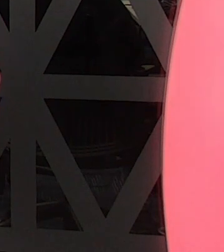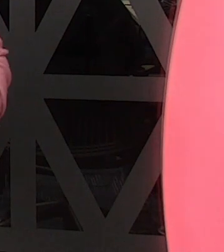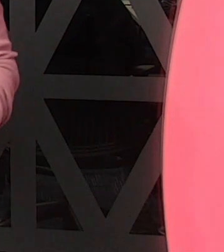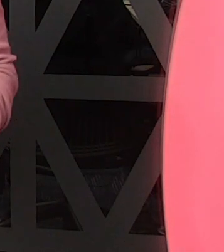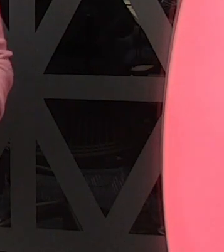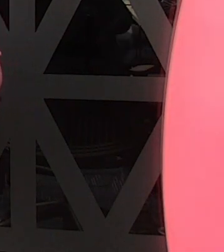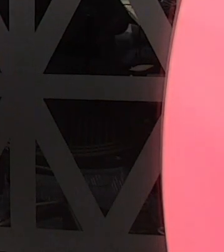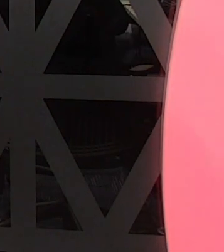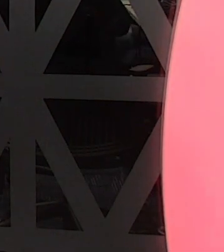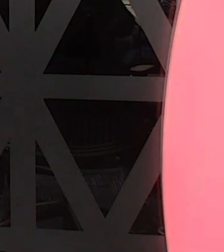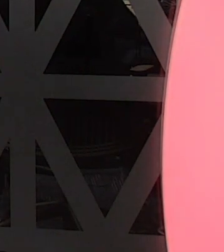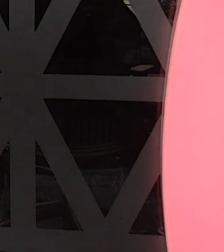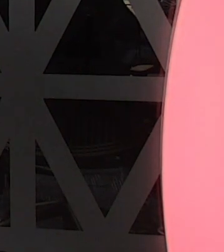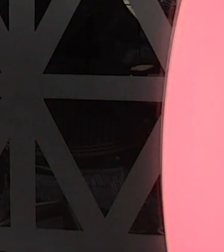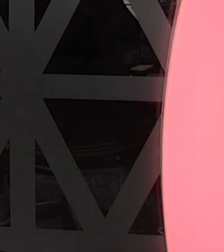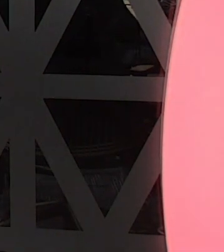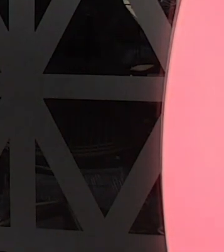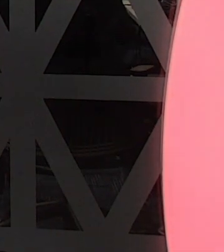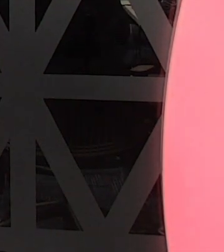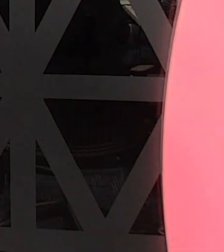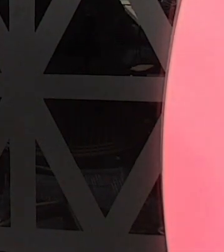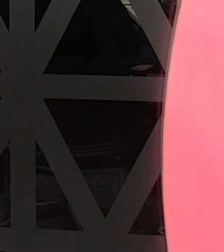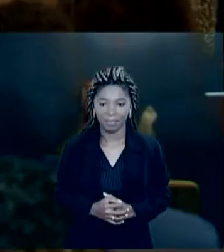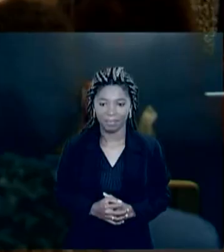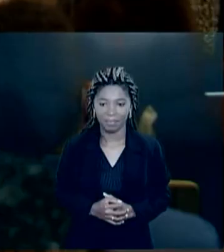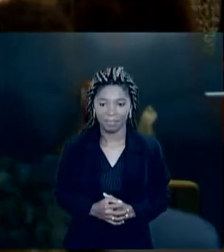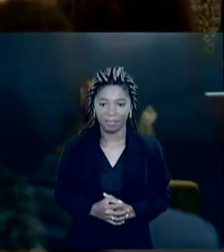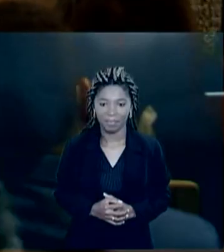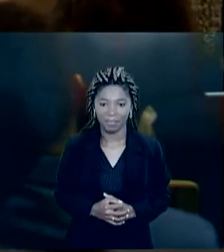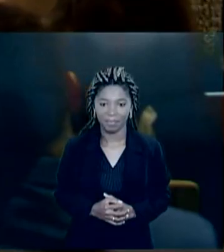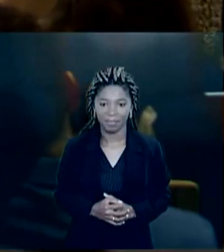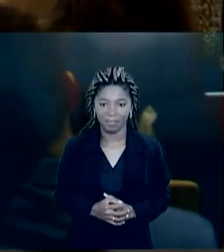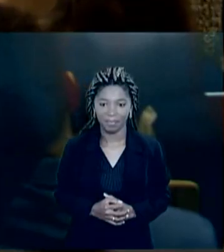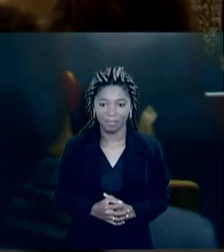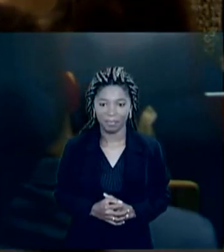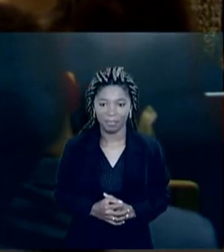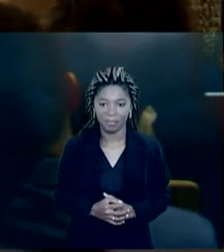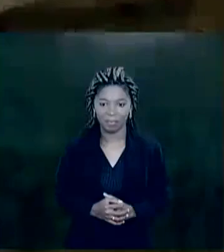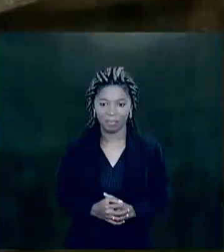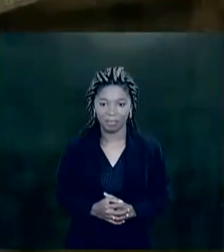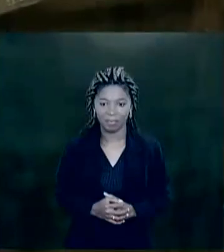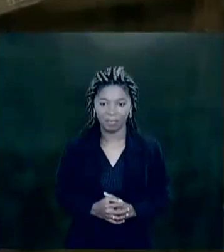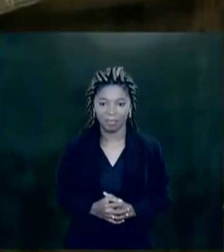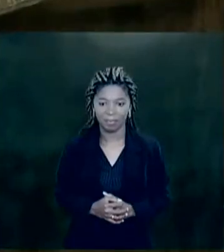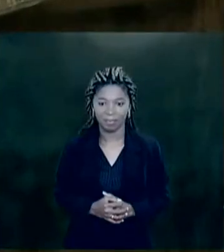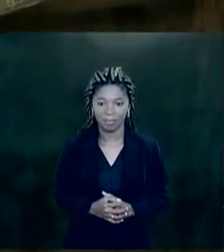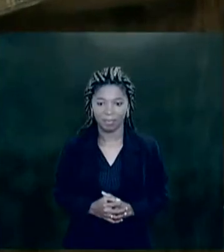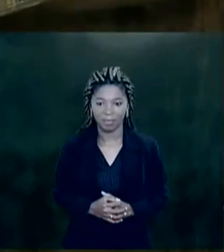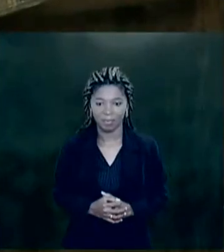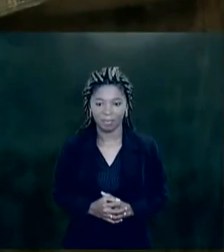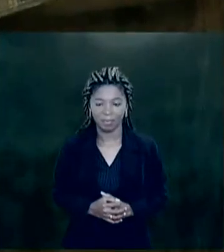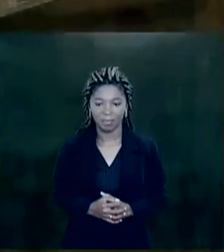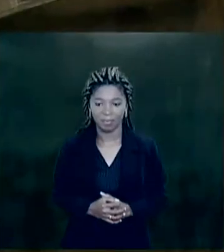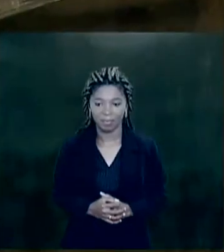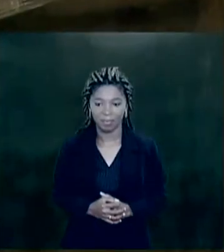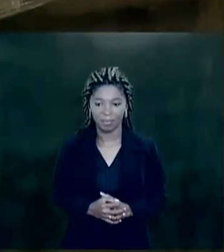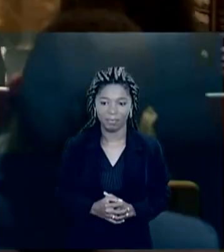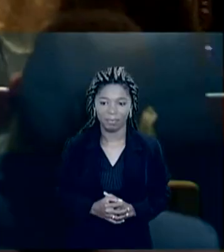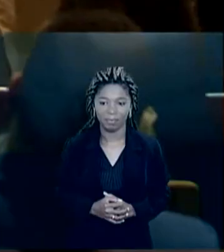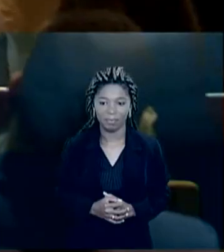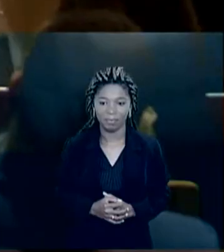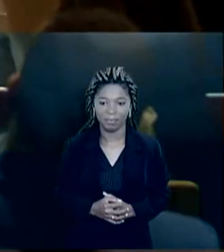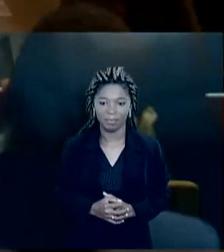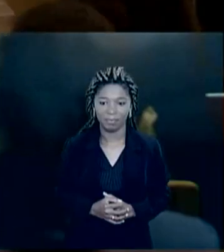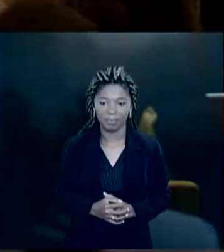evento, também foi assinado o protocolo de intenções com a Secretaria de Educação Continuada, Alfabetização,